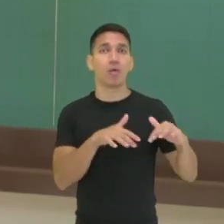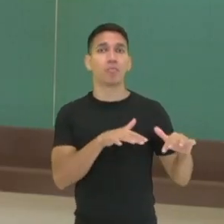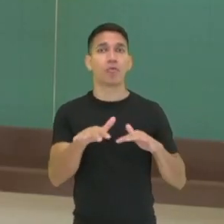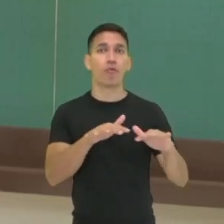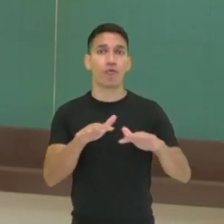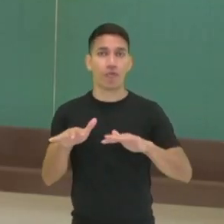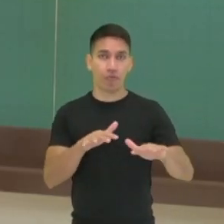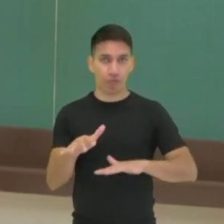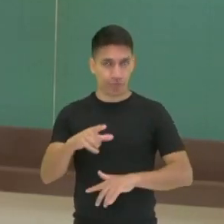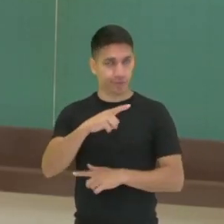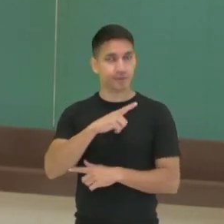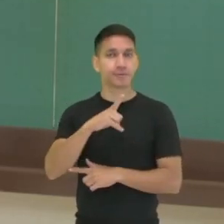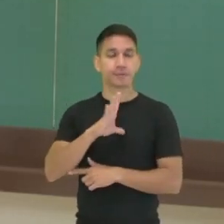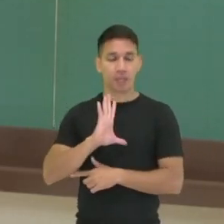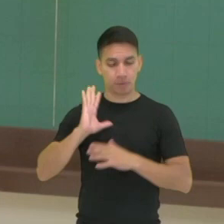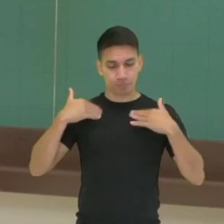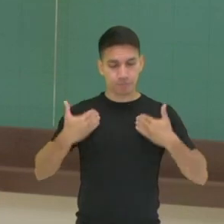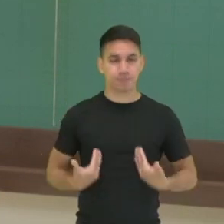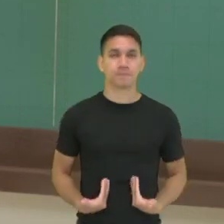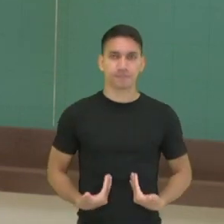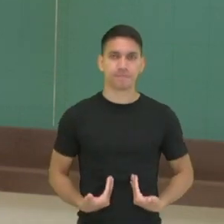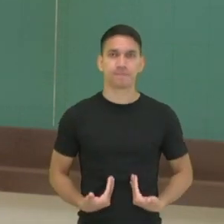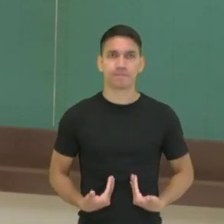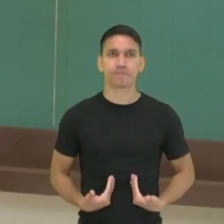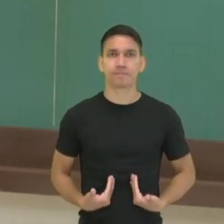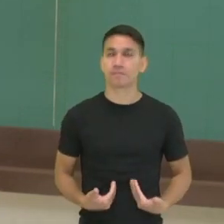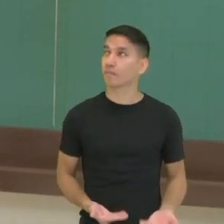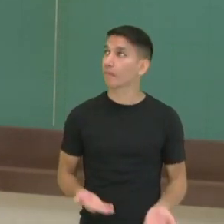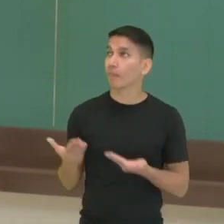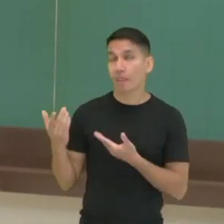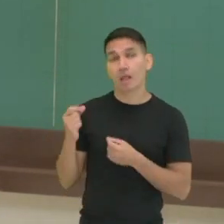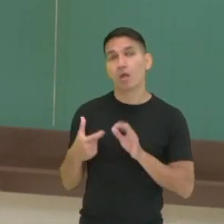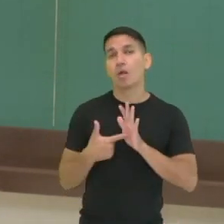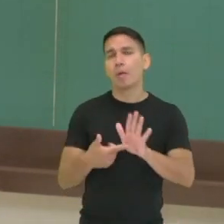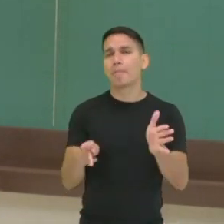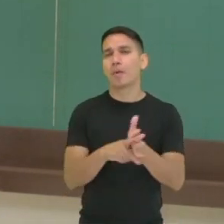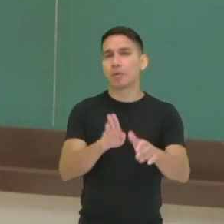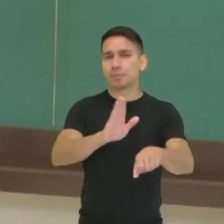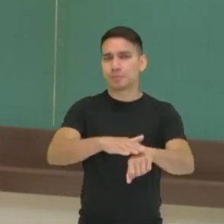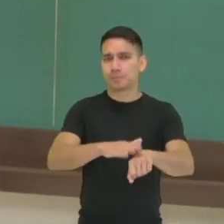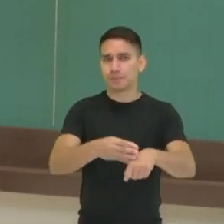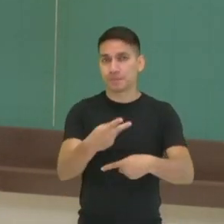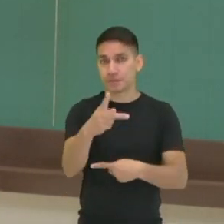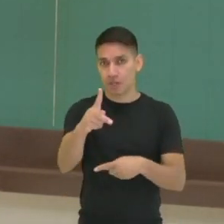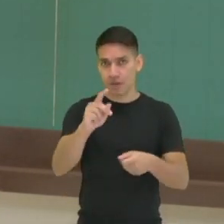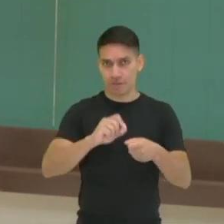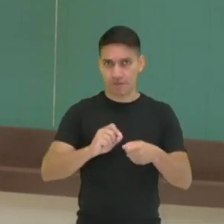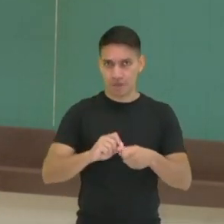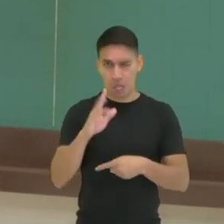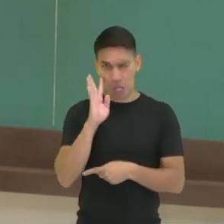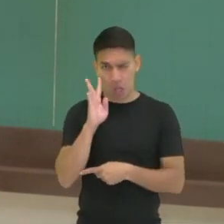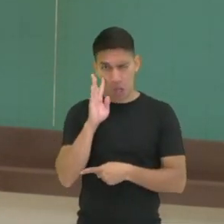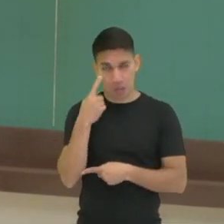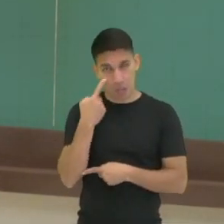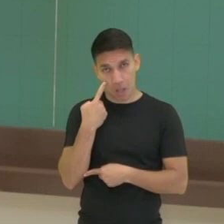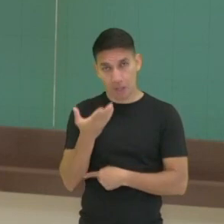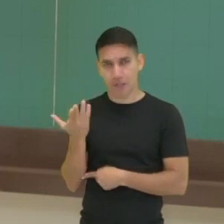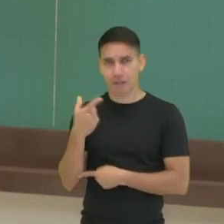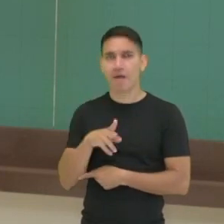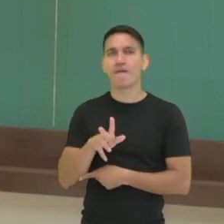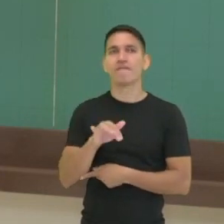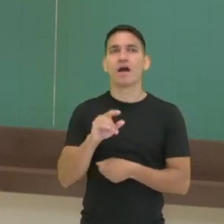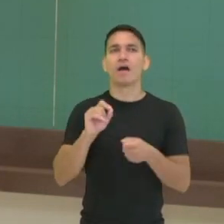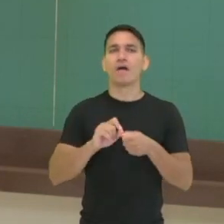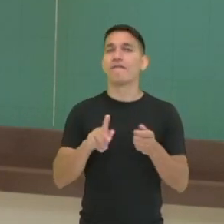aos movimentos do nosso corpo. E aqui a gente vai para uma atividade de mão na massa. Olha que legal! Vocês vão bancar